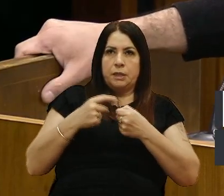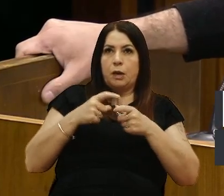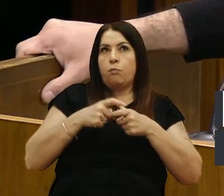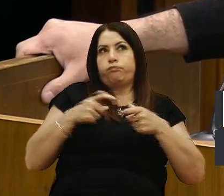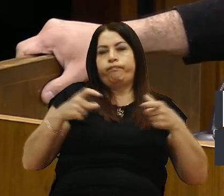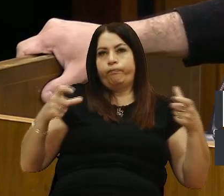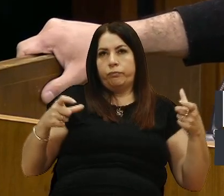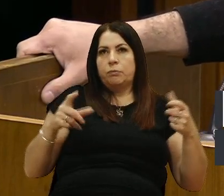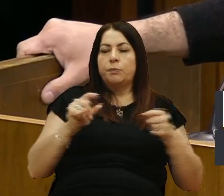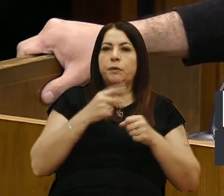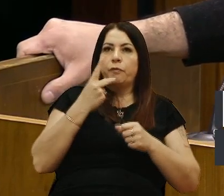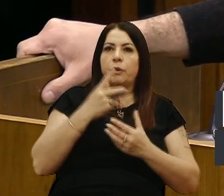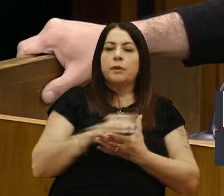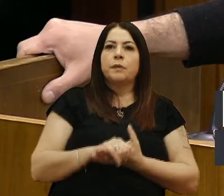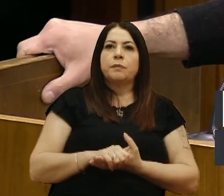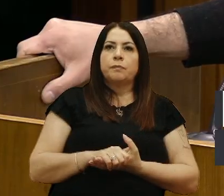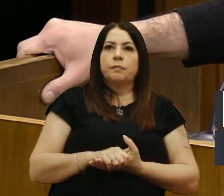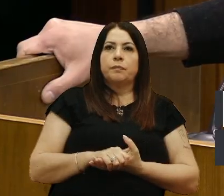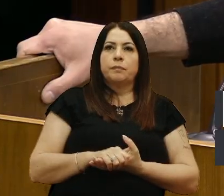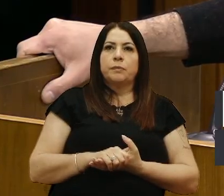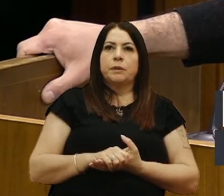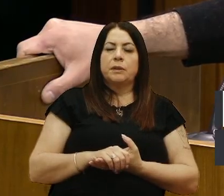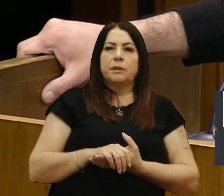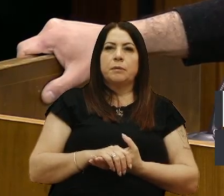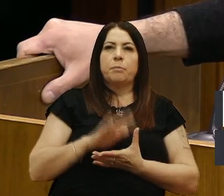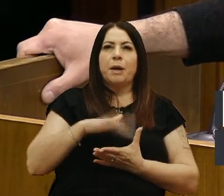grande, falamos aí de mais de